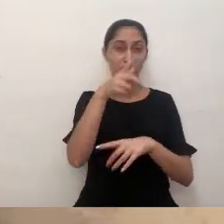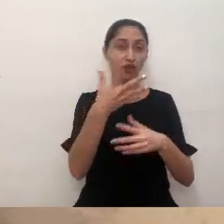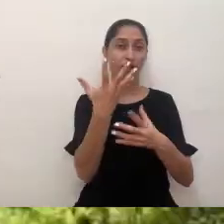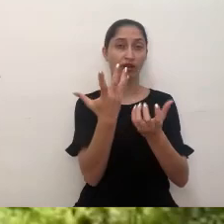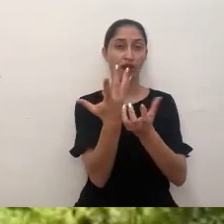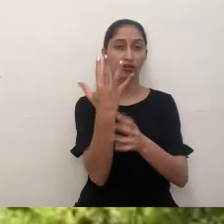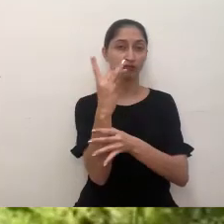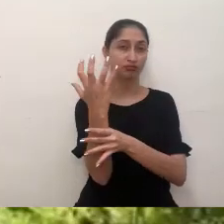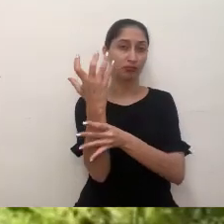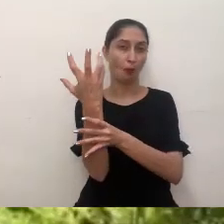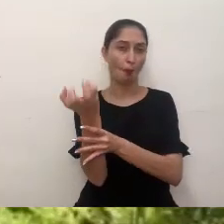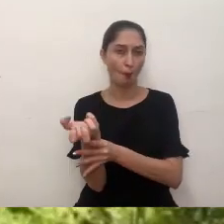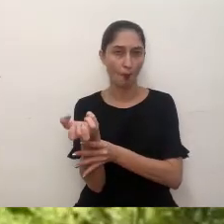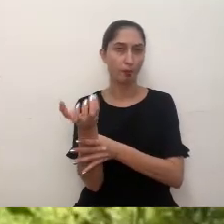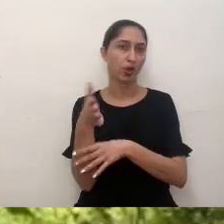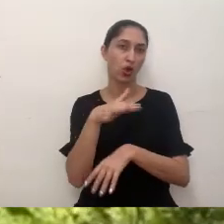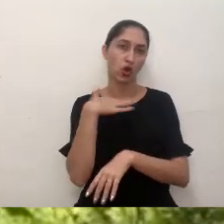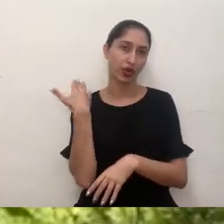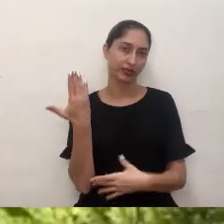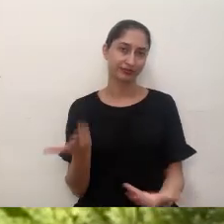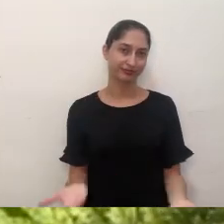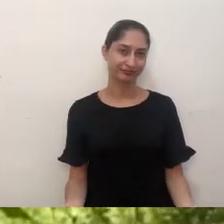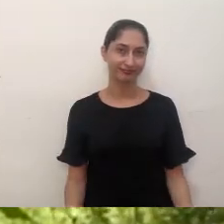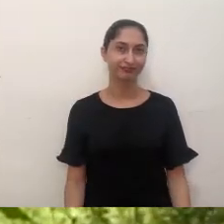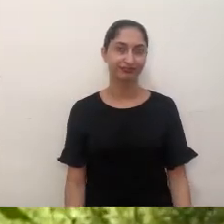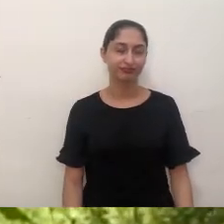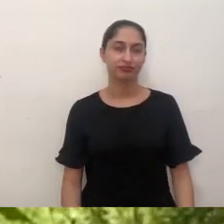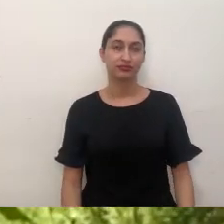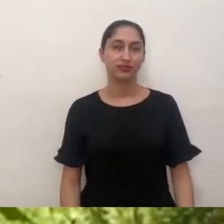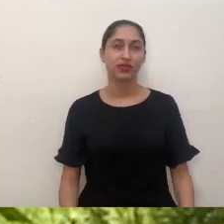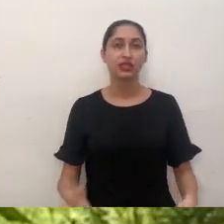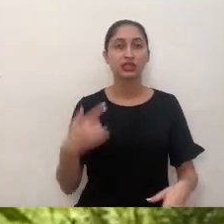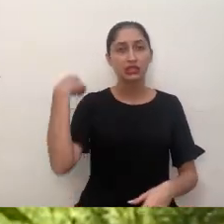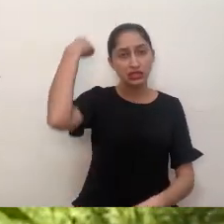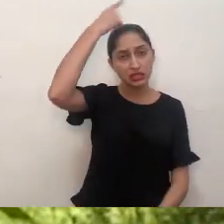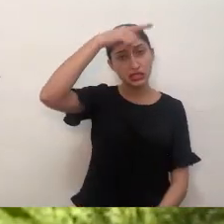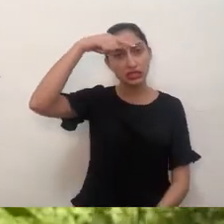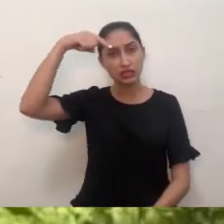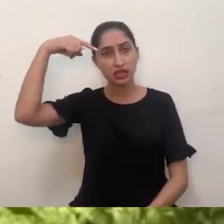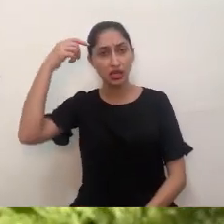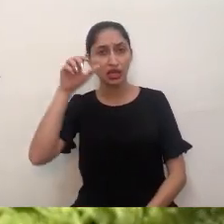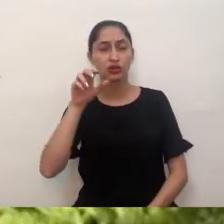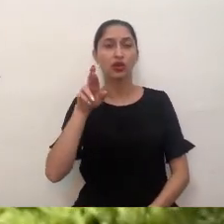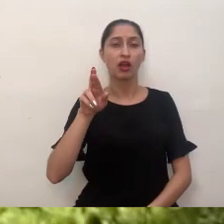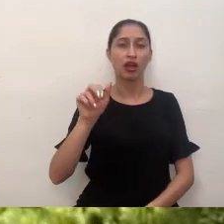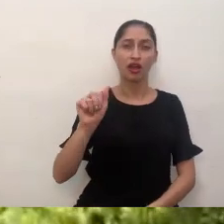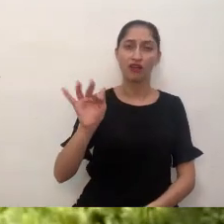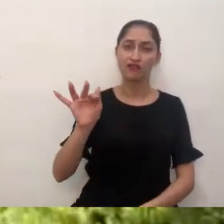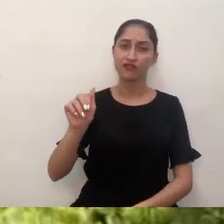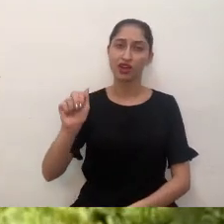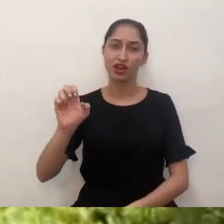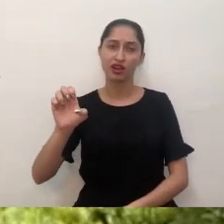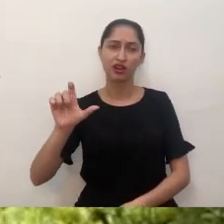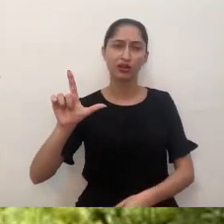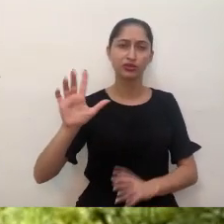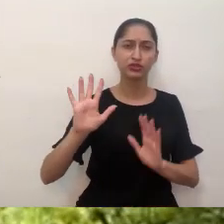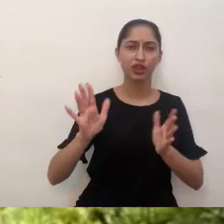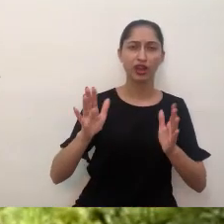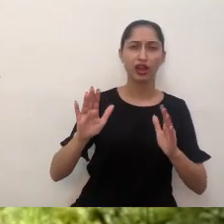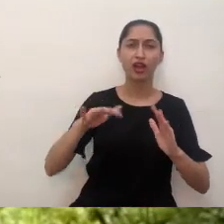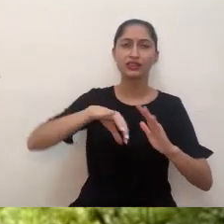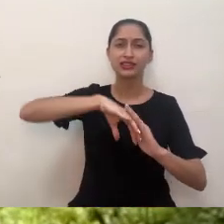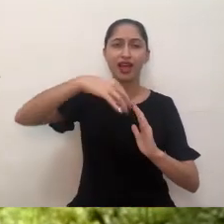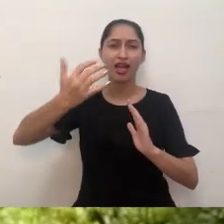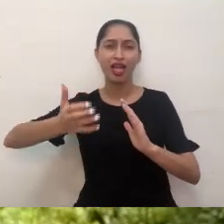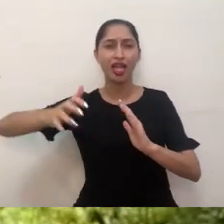aguentando. São Rafael, que morou em cima da serra,